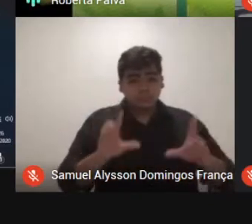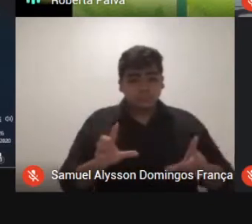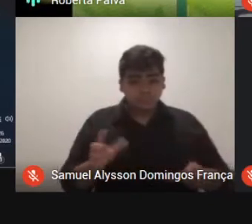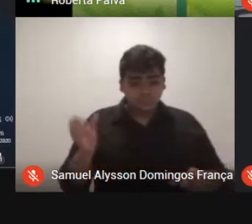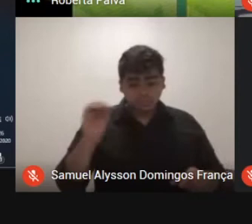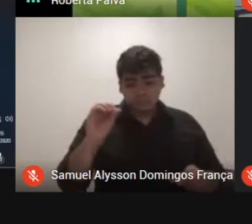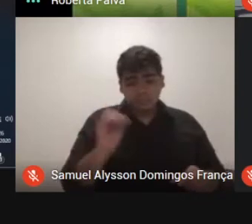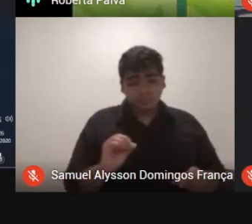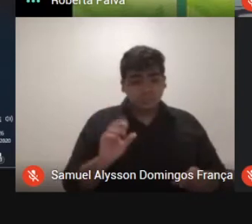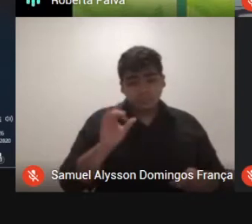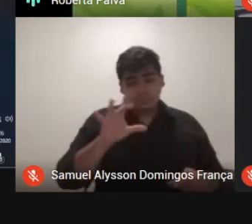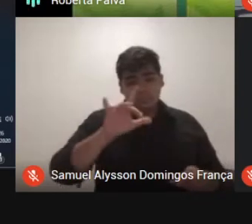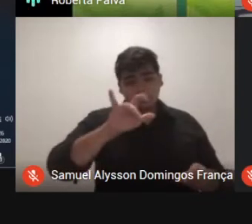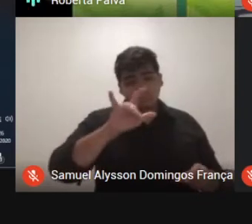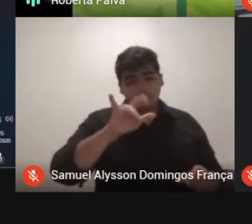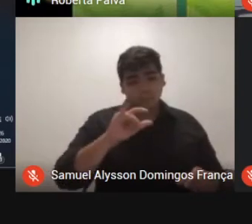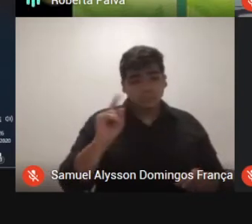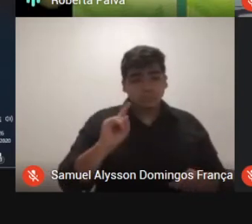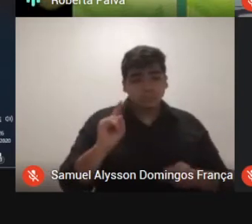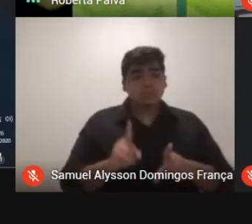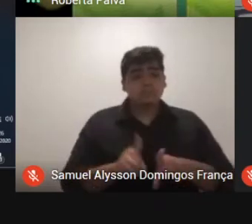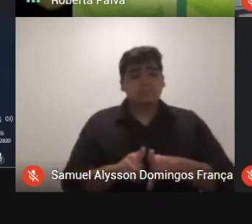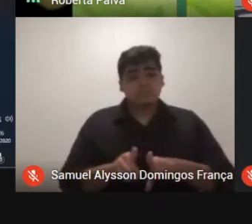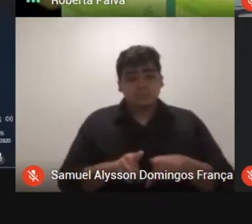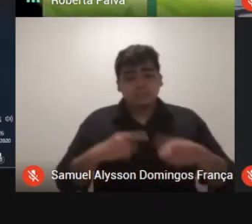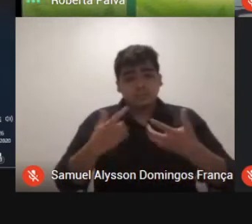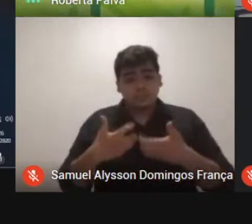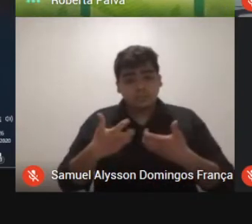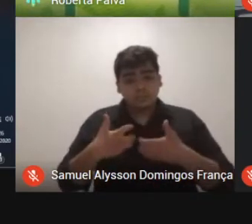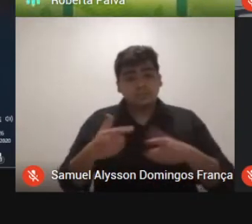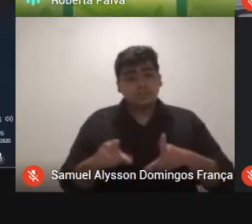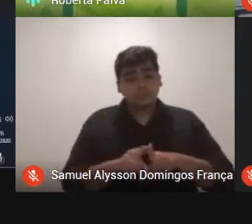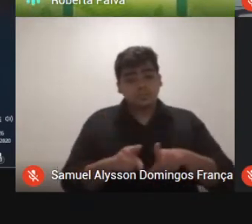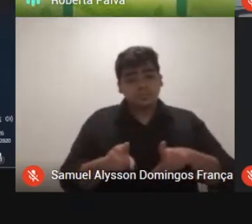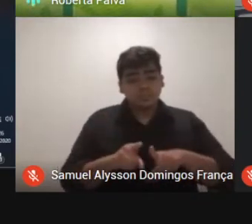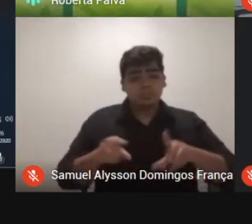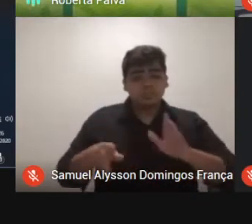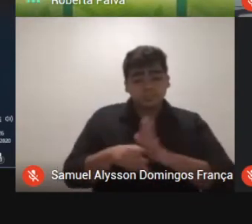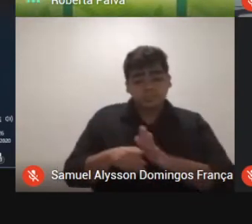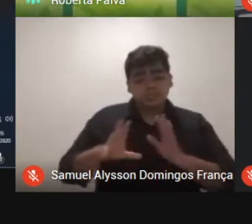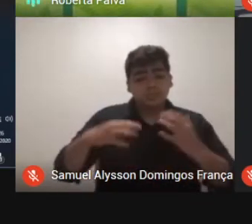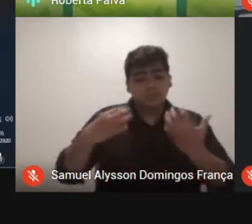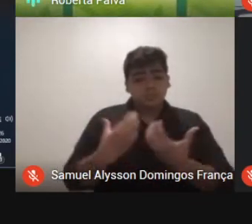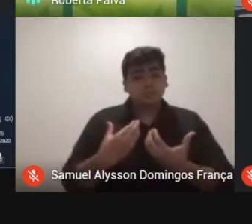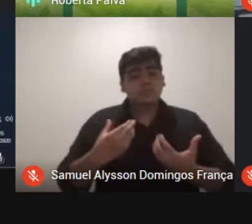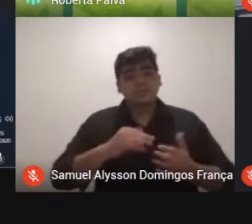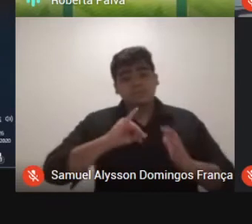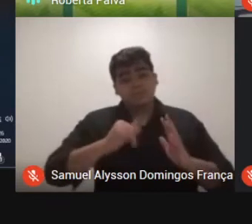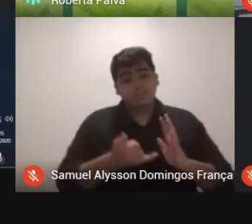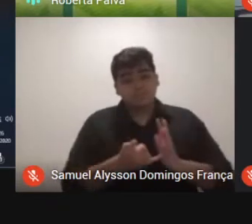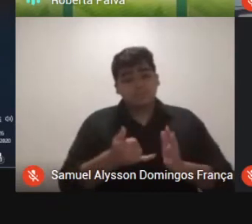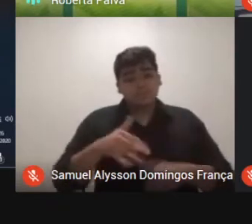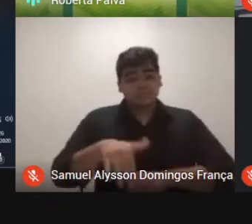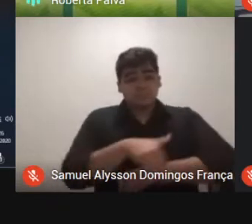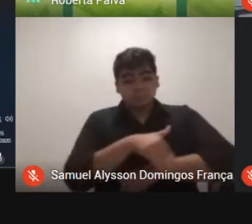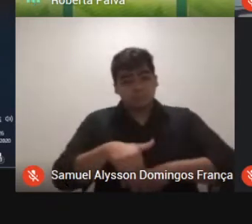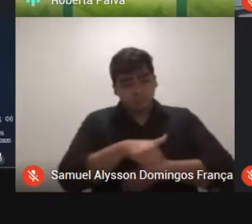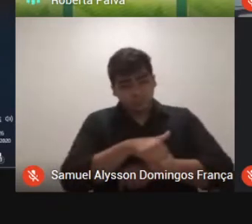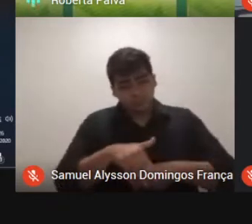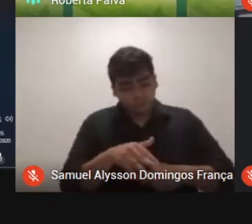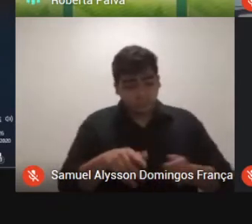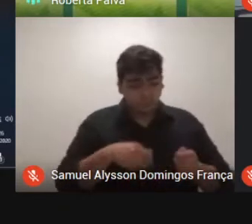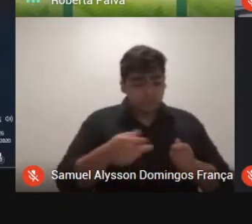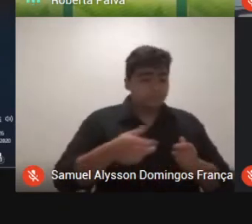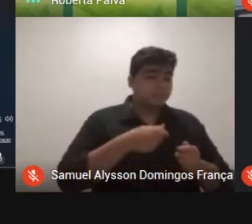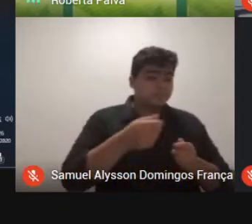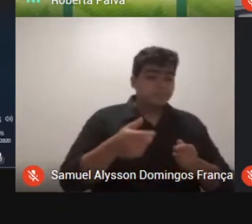como na própria instituição e na comunidade de Jaguaribe. Praça no meio da rua, banco no meio do carro, mesa ou moto, verde